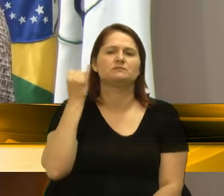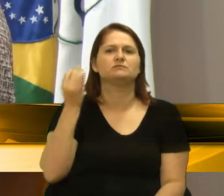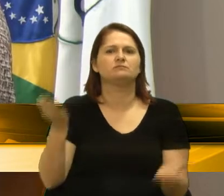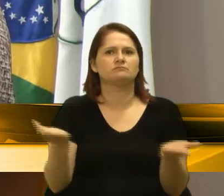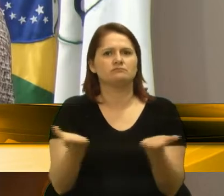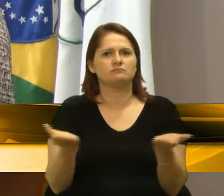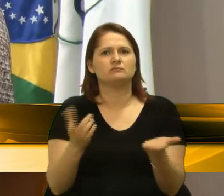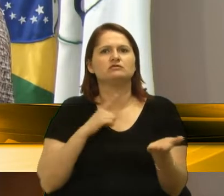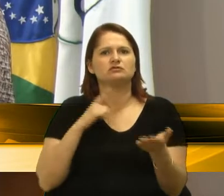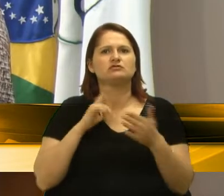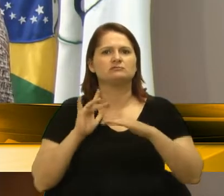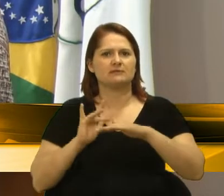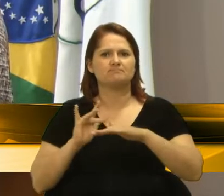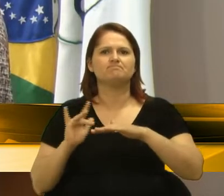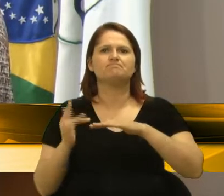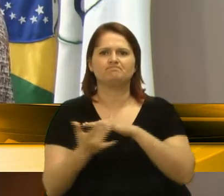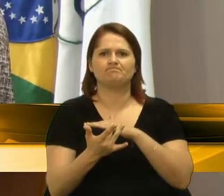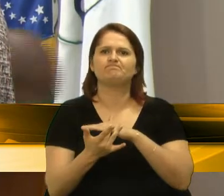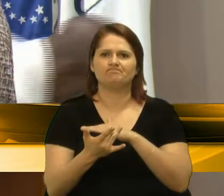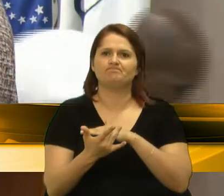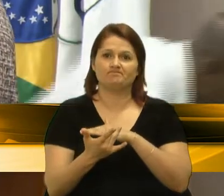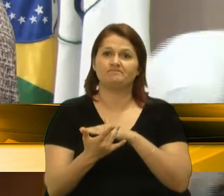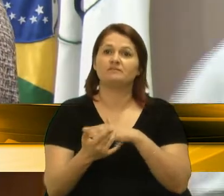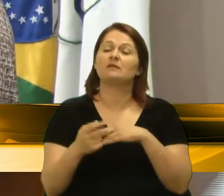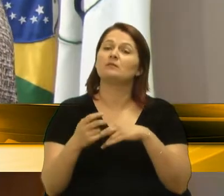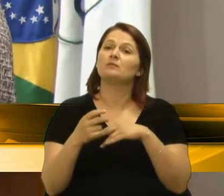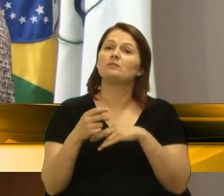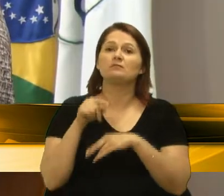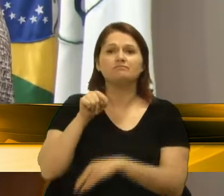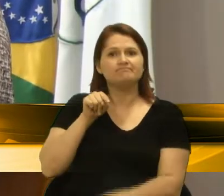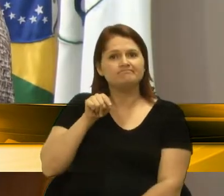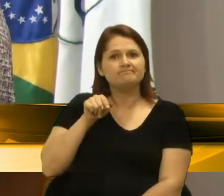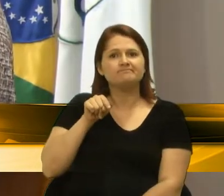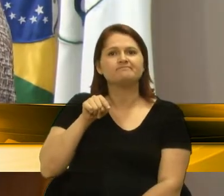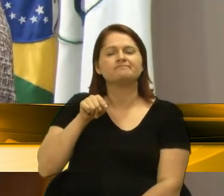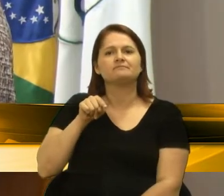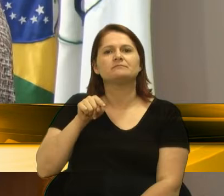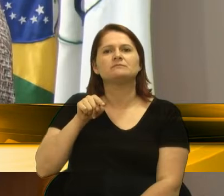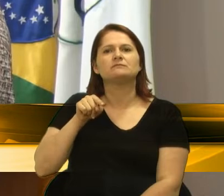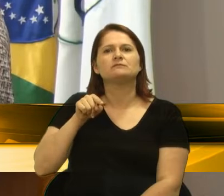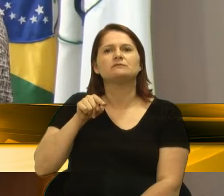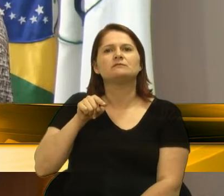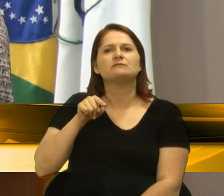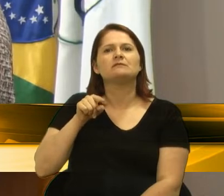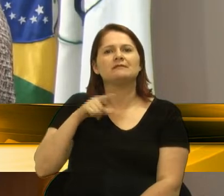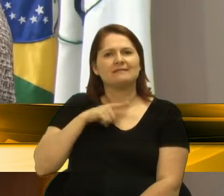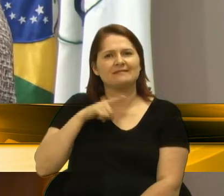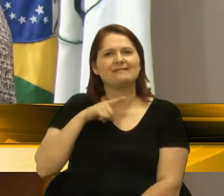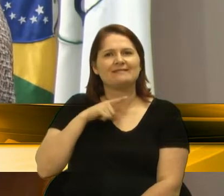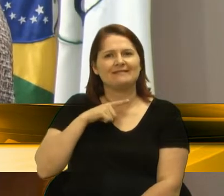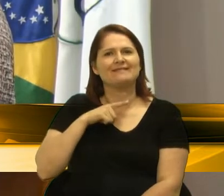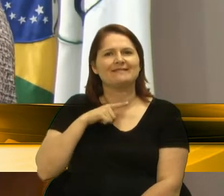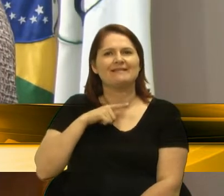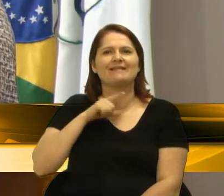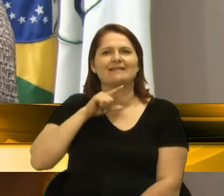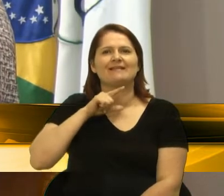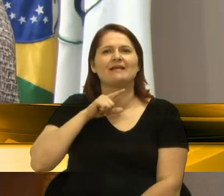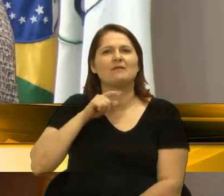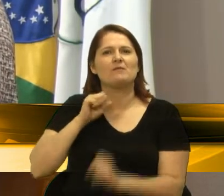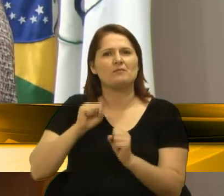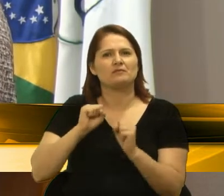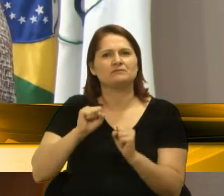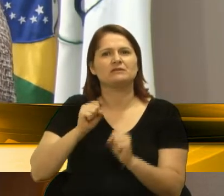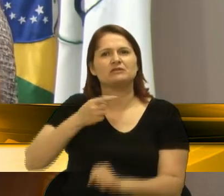redes sociais, pois isso nos possibilita, nestas nossas quase 50